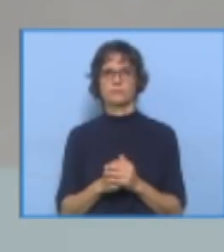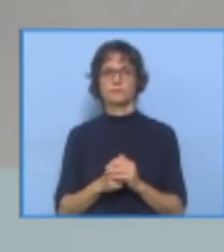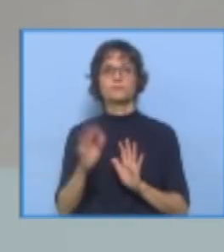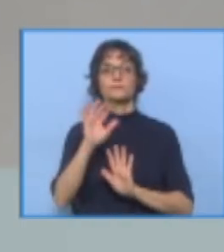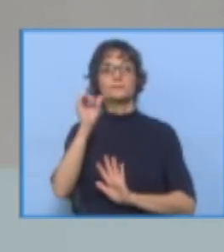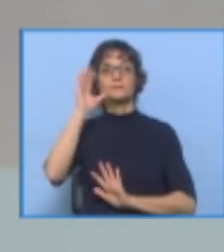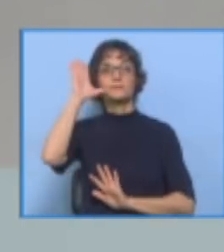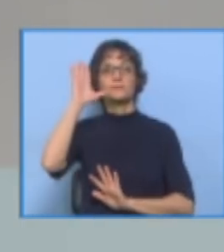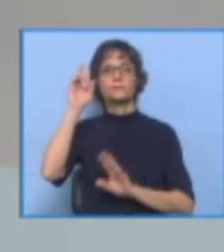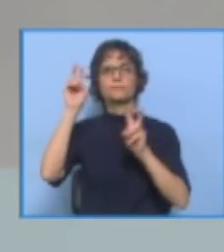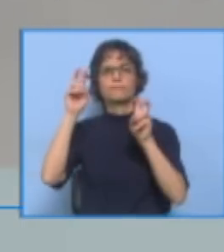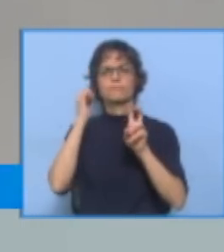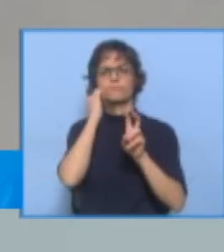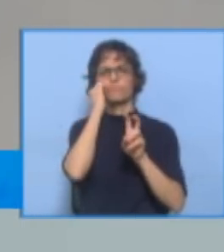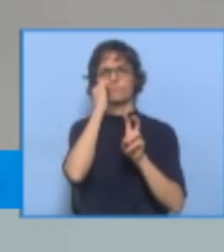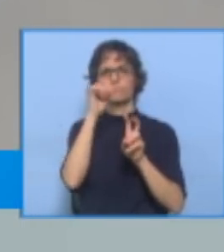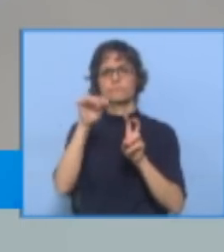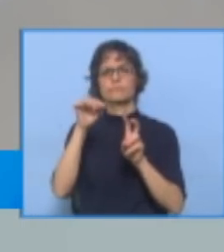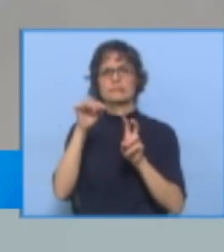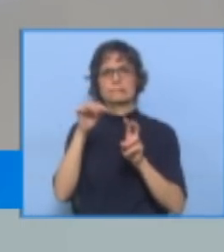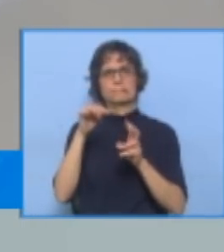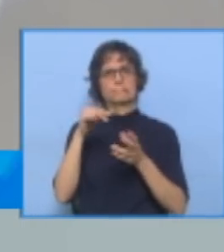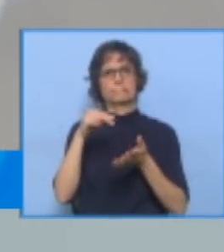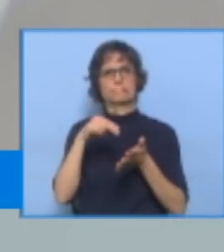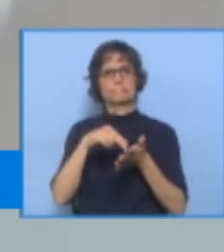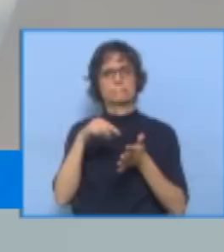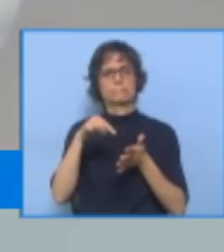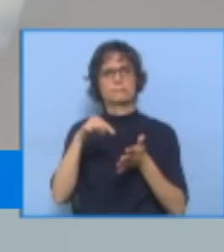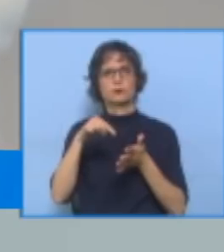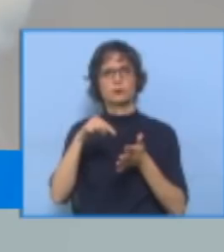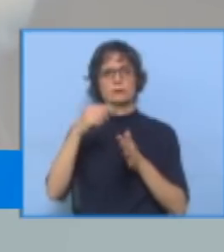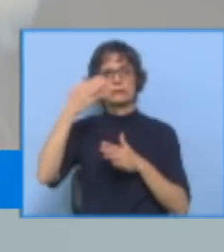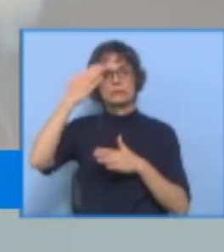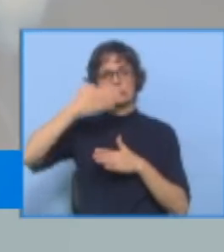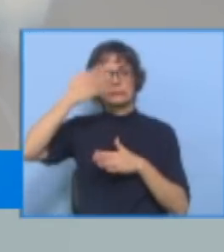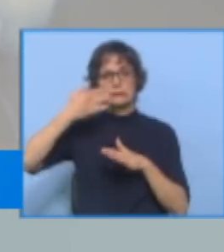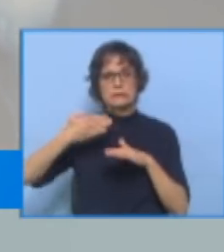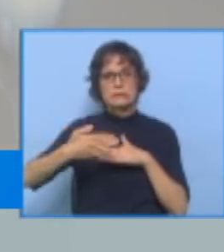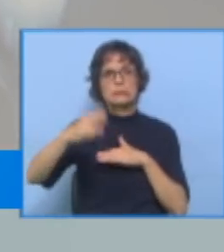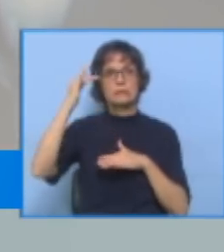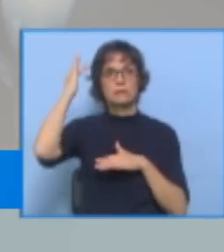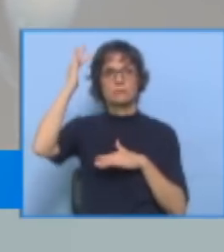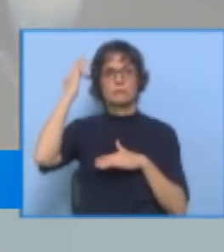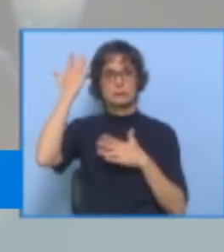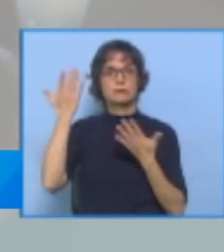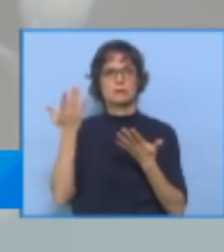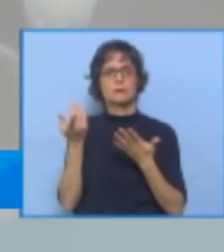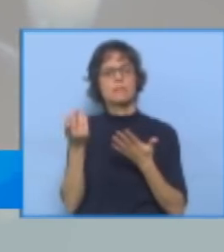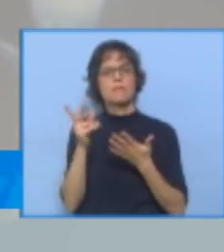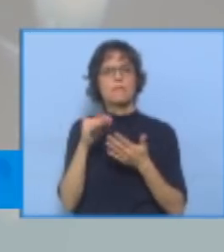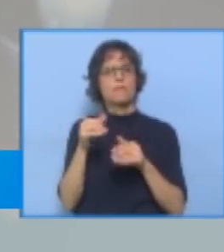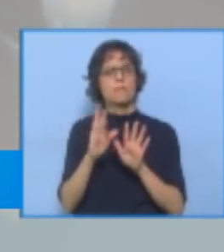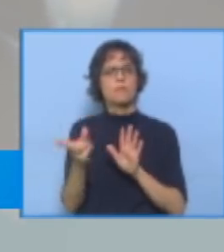Olá, muito boa tarde. O tema da dor está particularmente presente nestes dias da Semana Santa, mas com uma novidade, a que foi introduzida